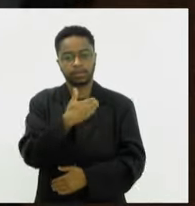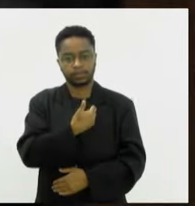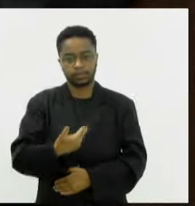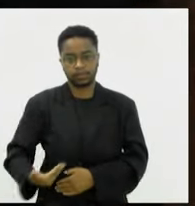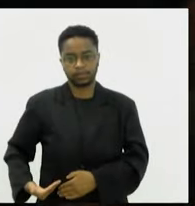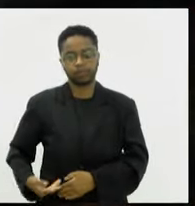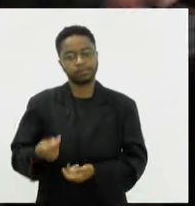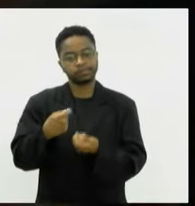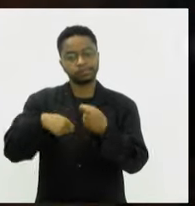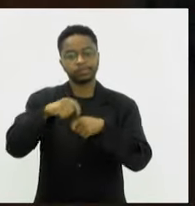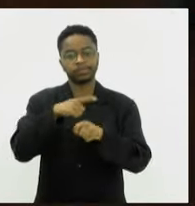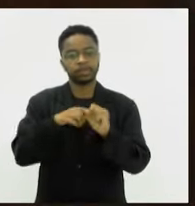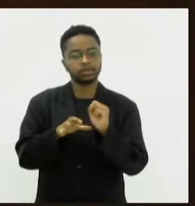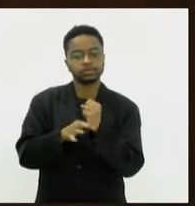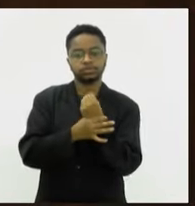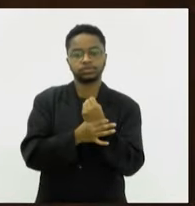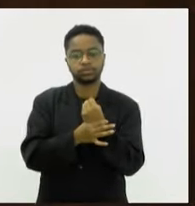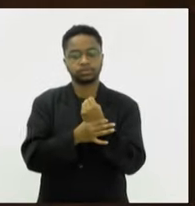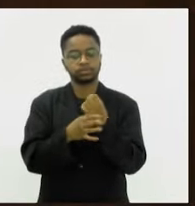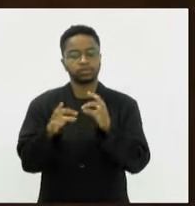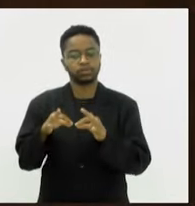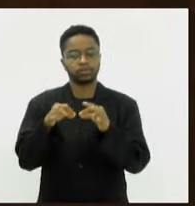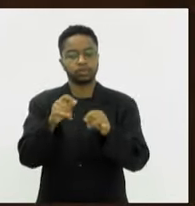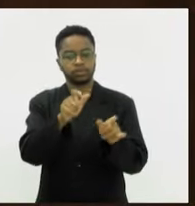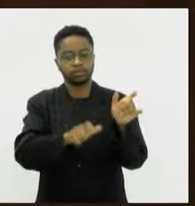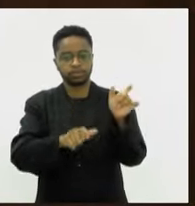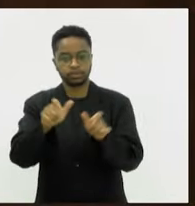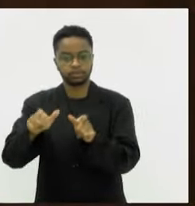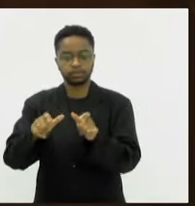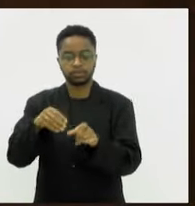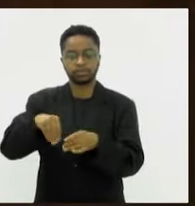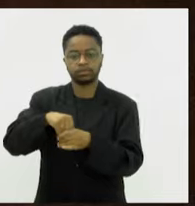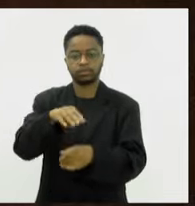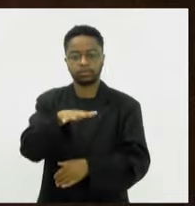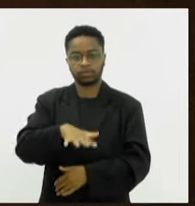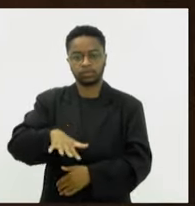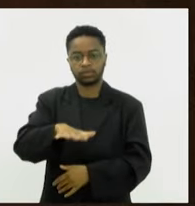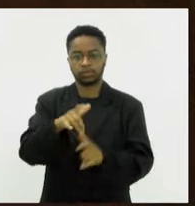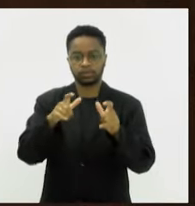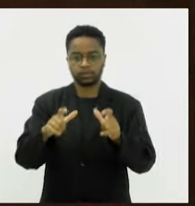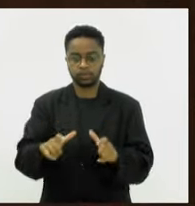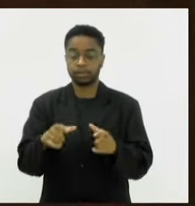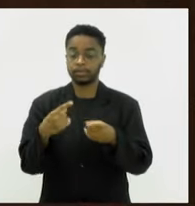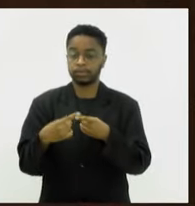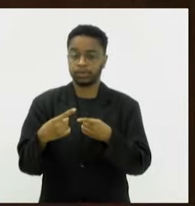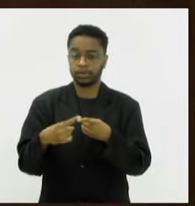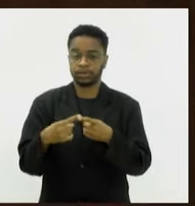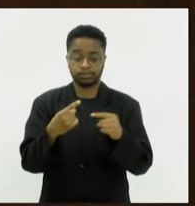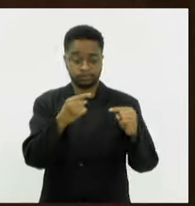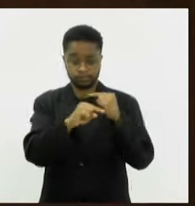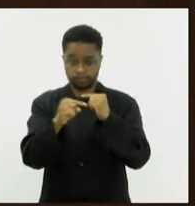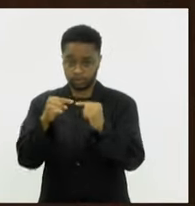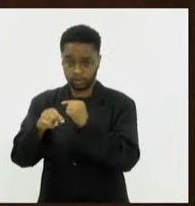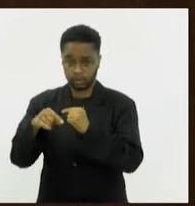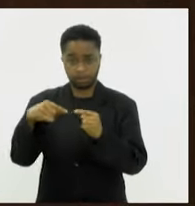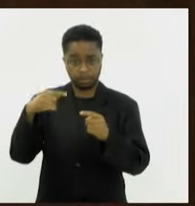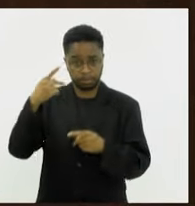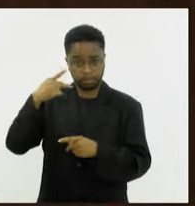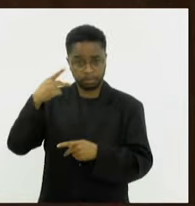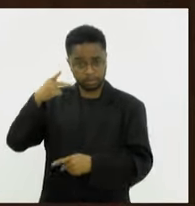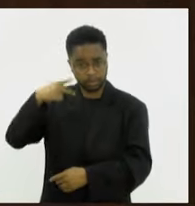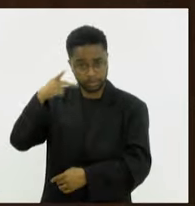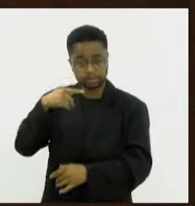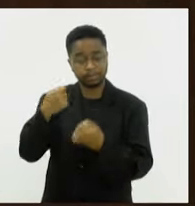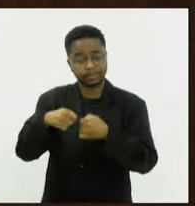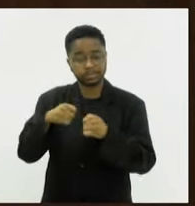a seguridade de todos aqueles e aquelas que estão nesse espaço. Afinal de contas, divergências políticas, elas têm que ficar na